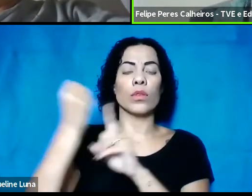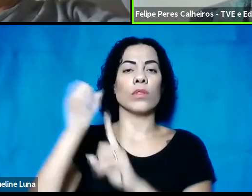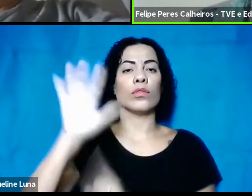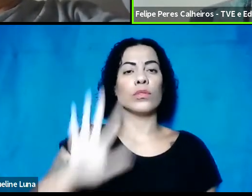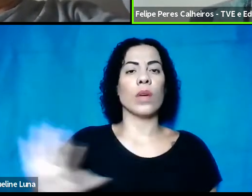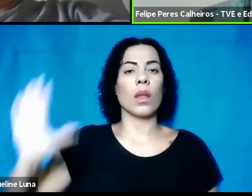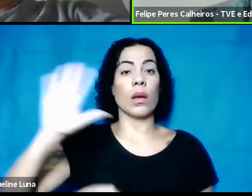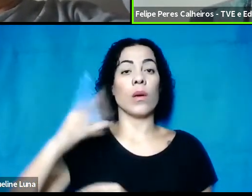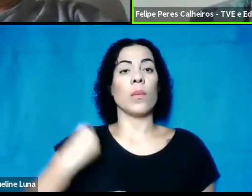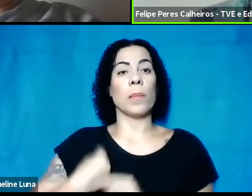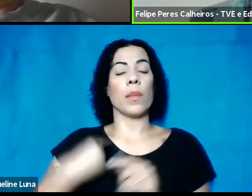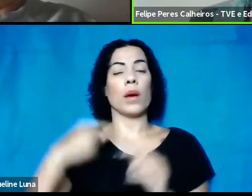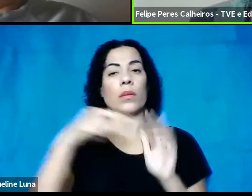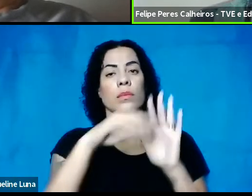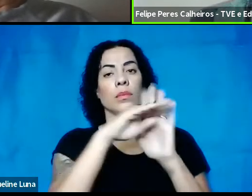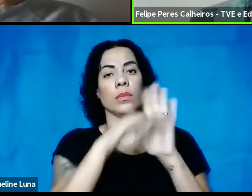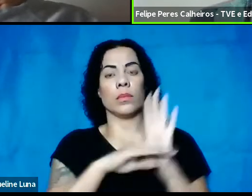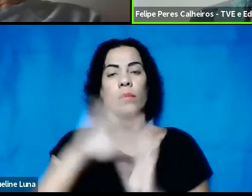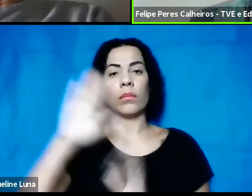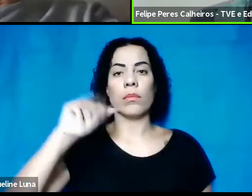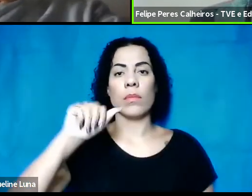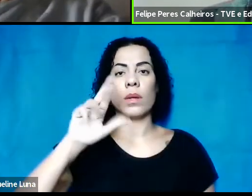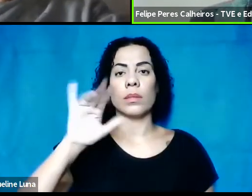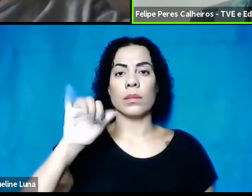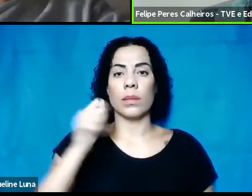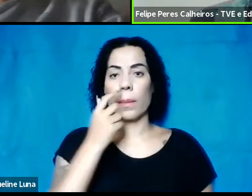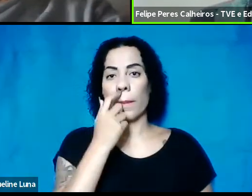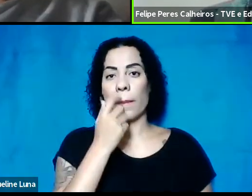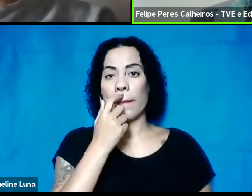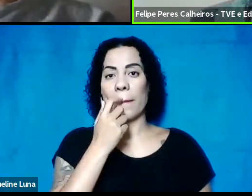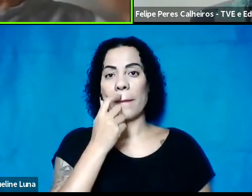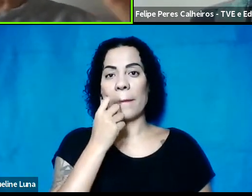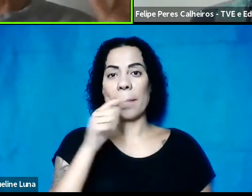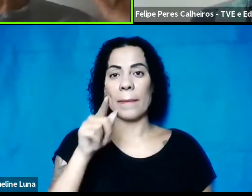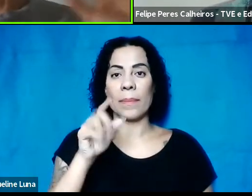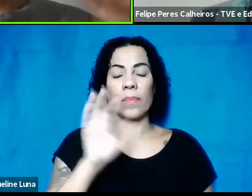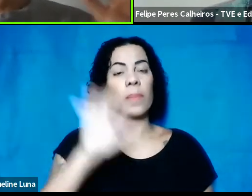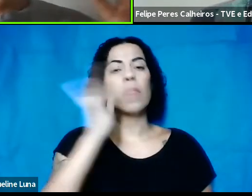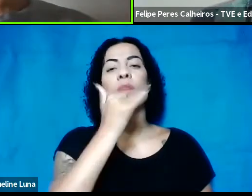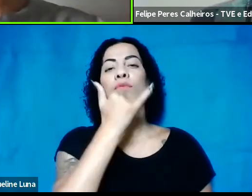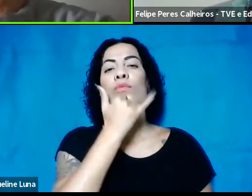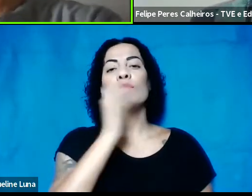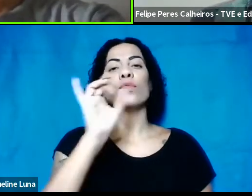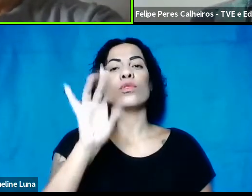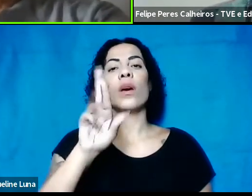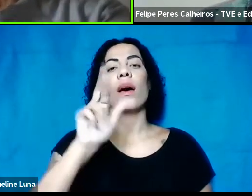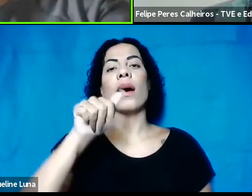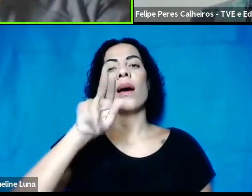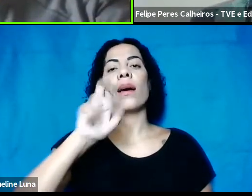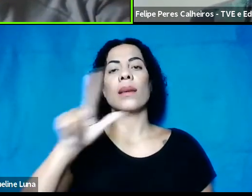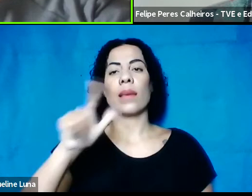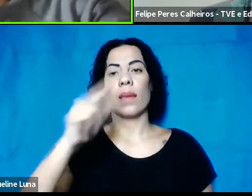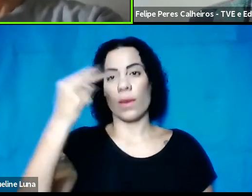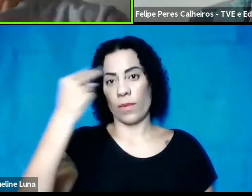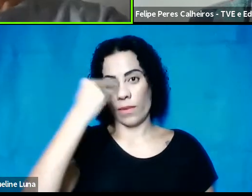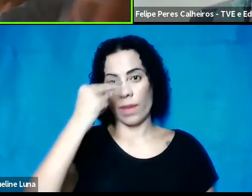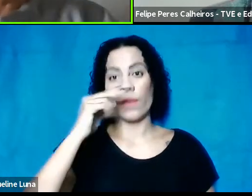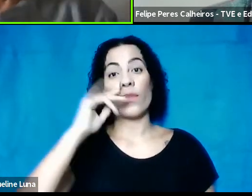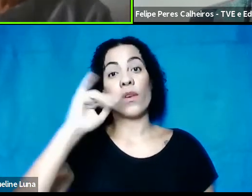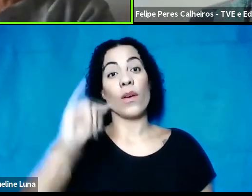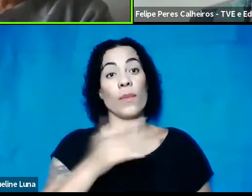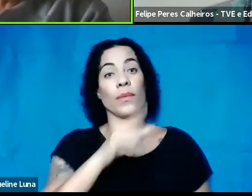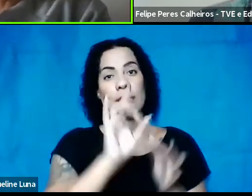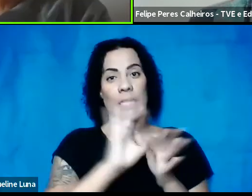programa. Márcia, botou a dúvida aí. Desculpa, era só para a Raquel me ver, só para... Vou aproveitar que você me deixa.